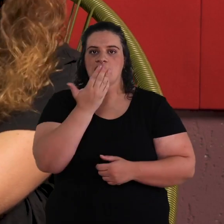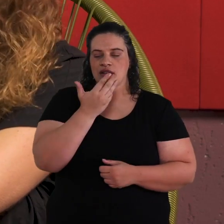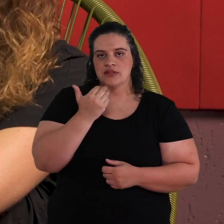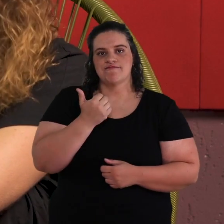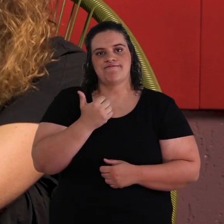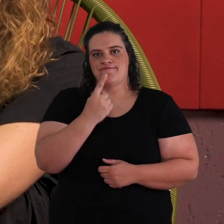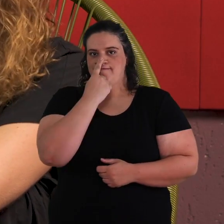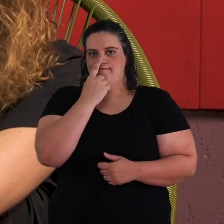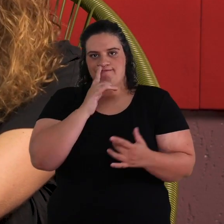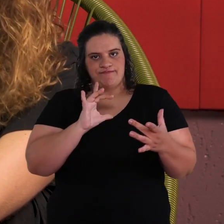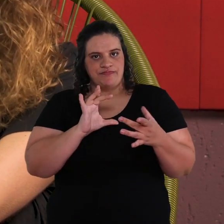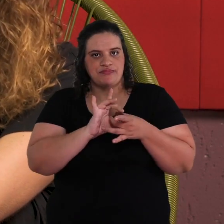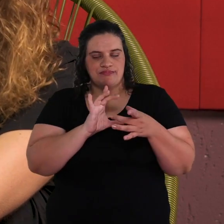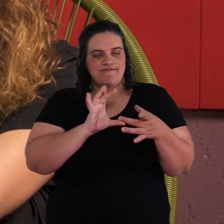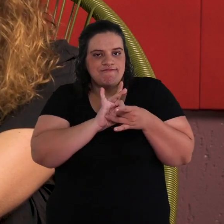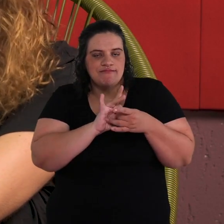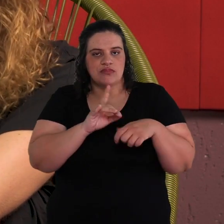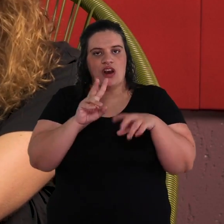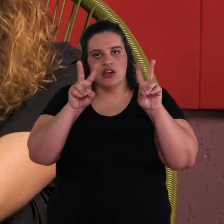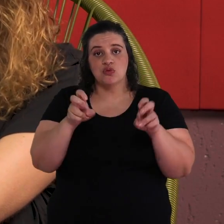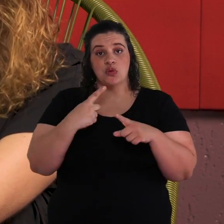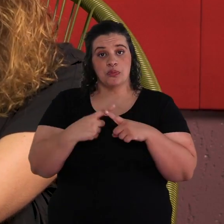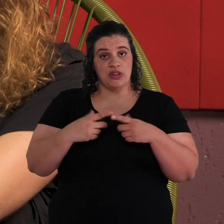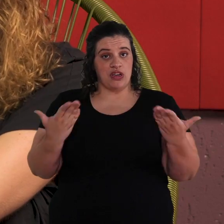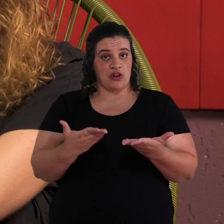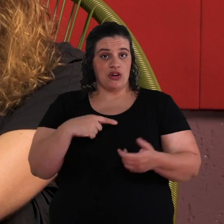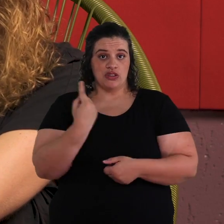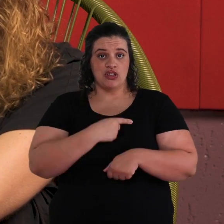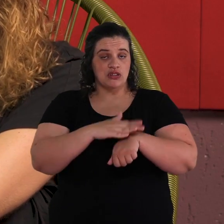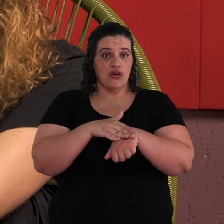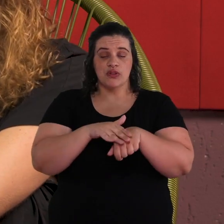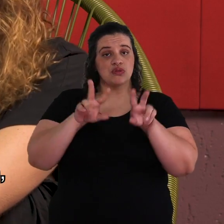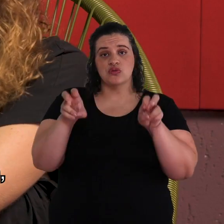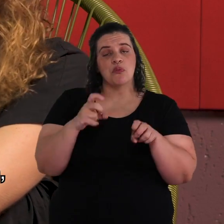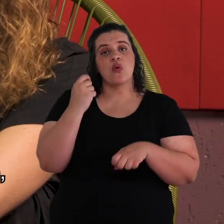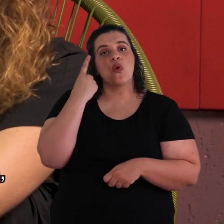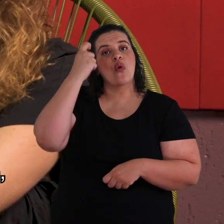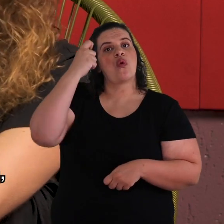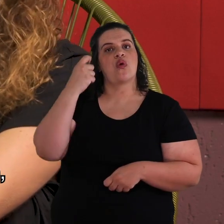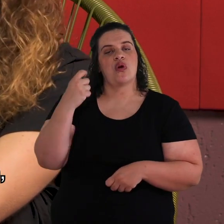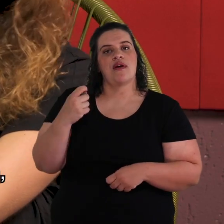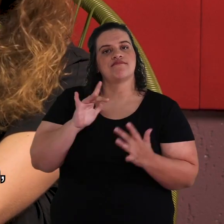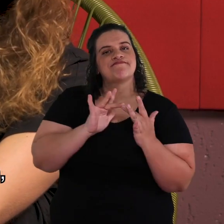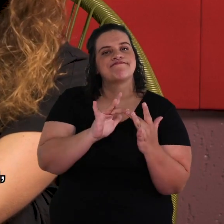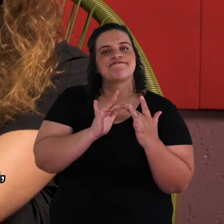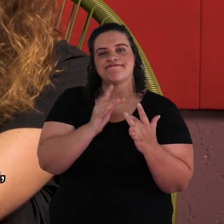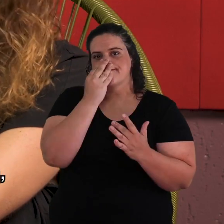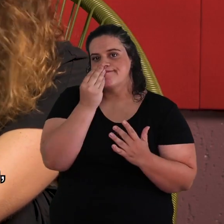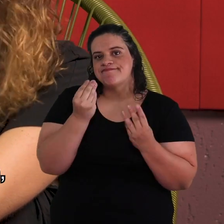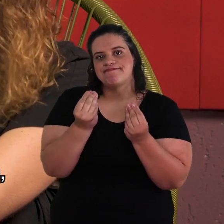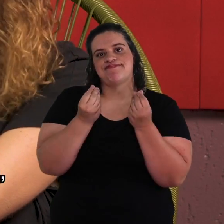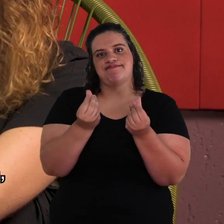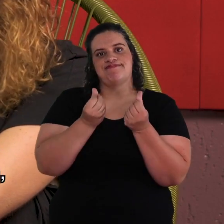essa chegada, essa intimidade maior, né? Porque um assunto importante que a gente está falando aqui é criar ou recriar